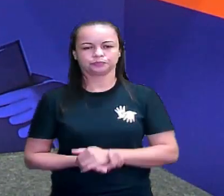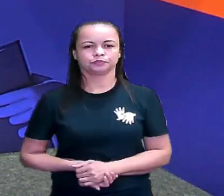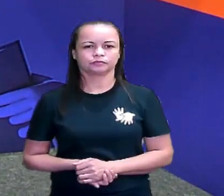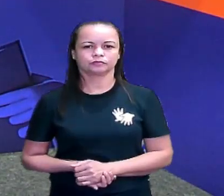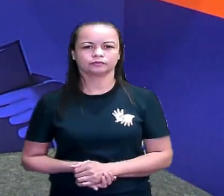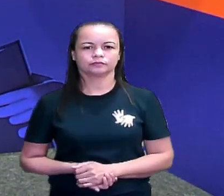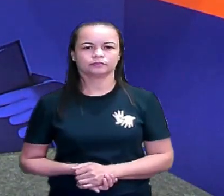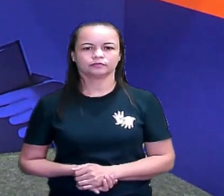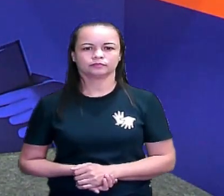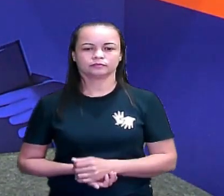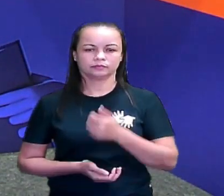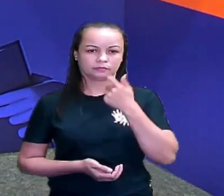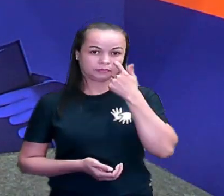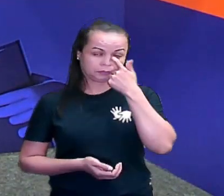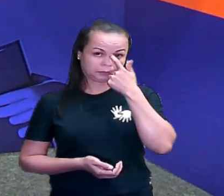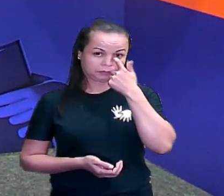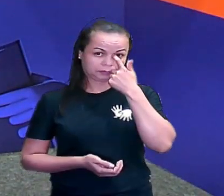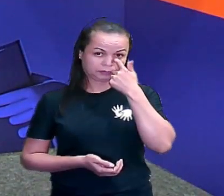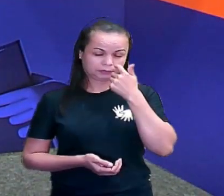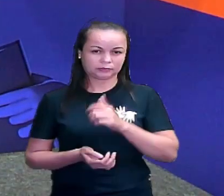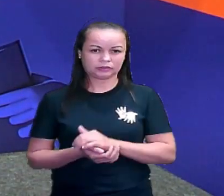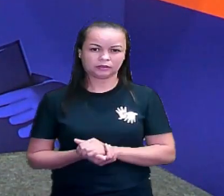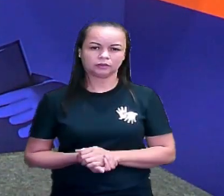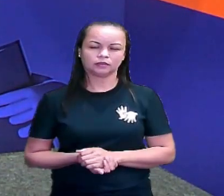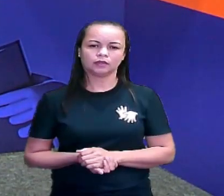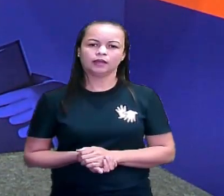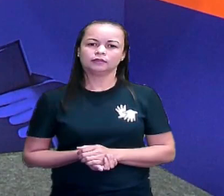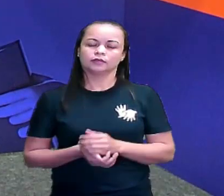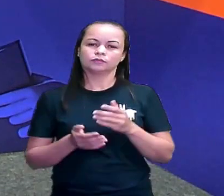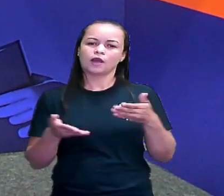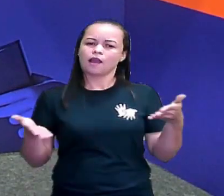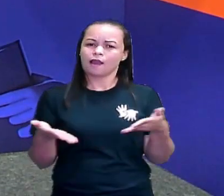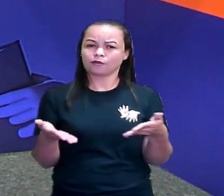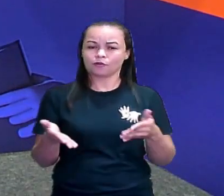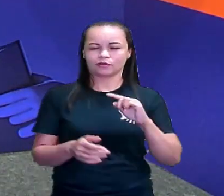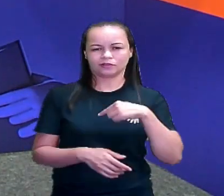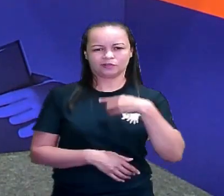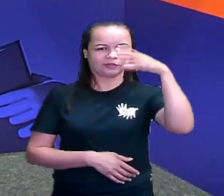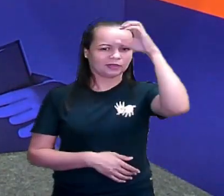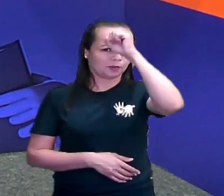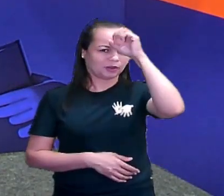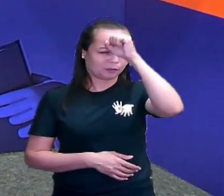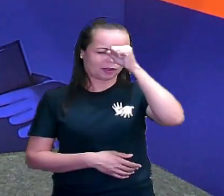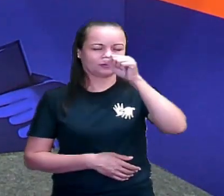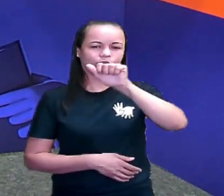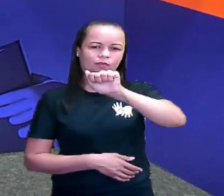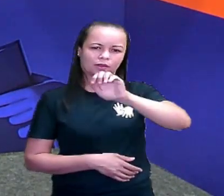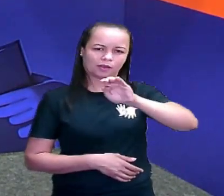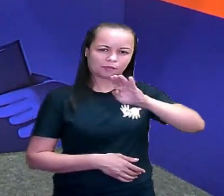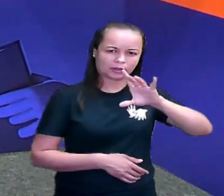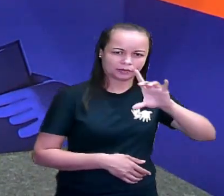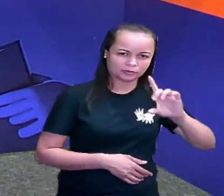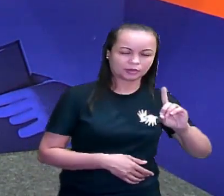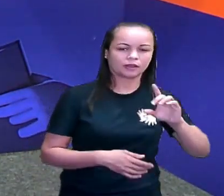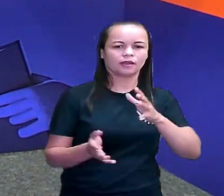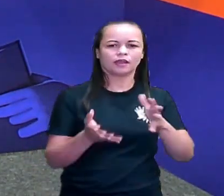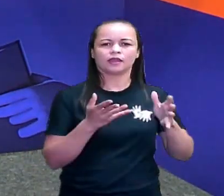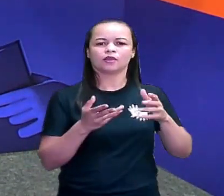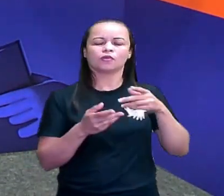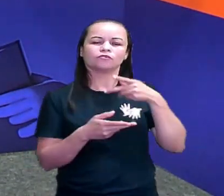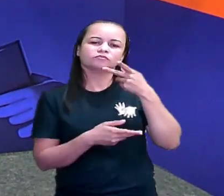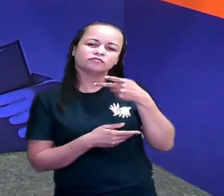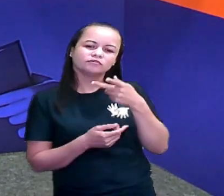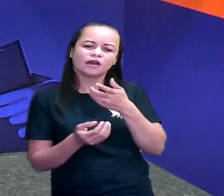bom? Então, vamos seguindo. E agora que a gente aprendeu o alfabeto, como é que pronuncia,